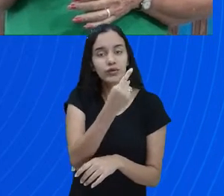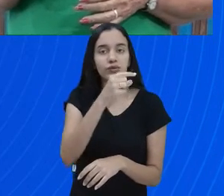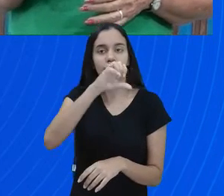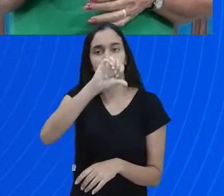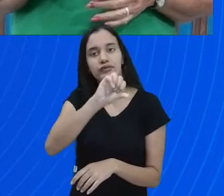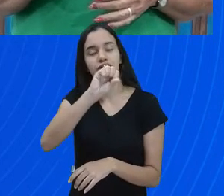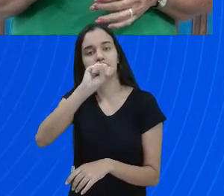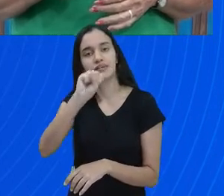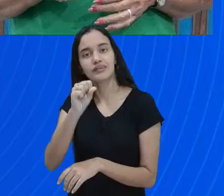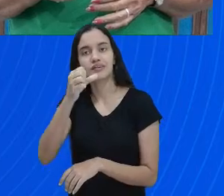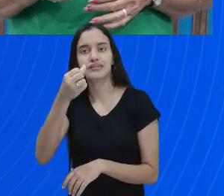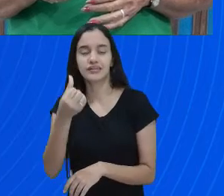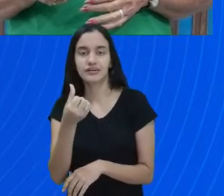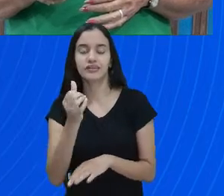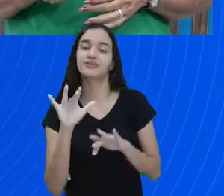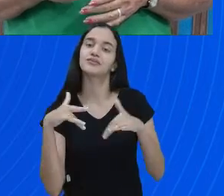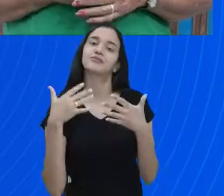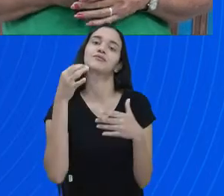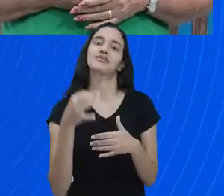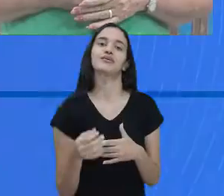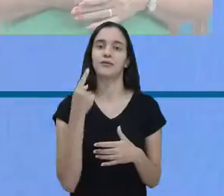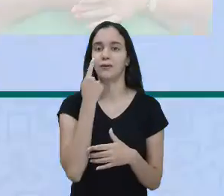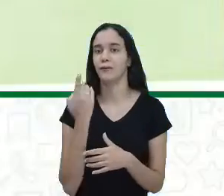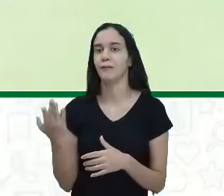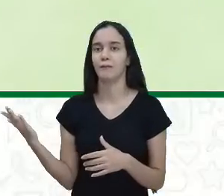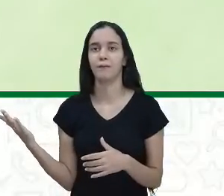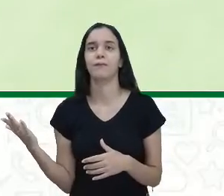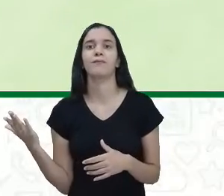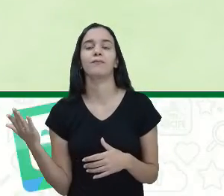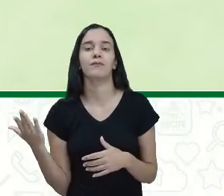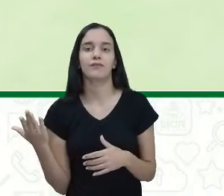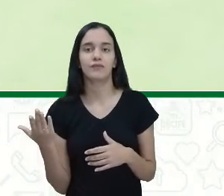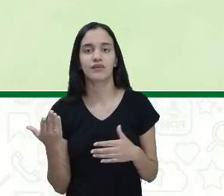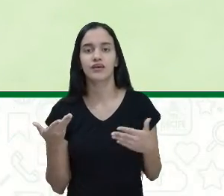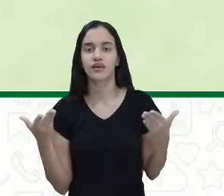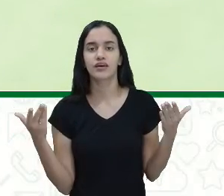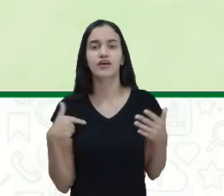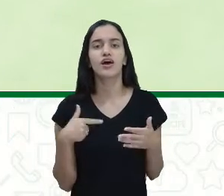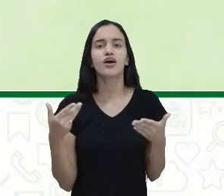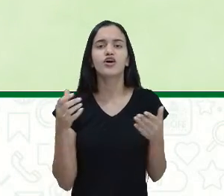1986, certo? Então vamos lá, ao próximo.